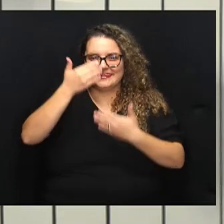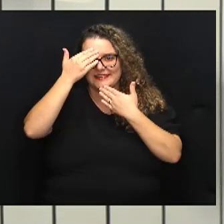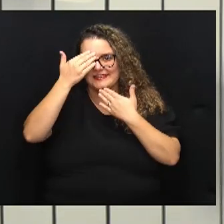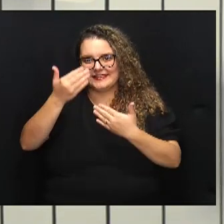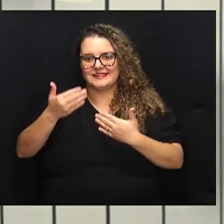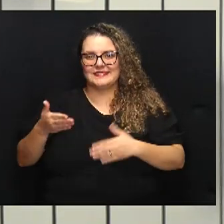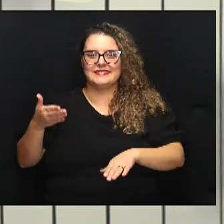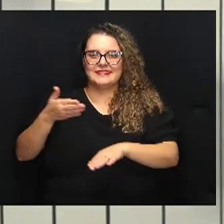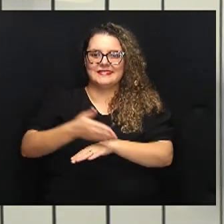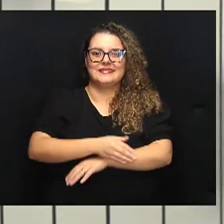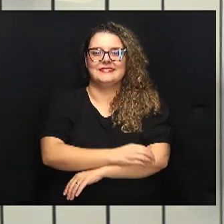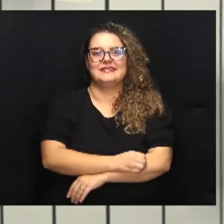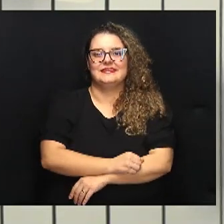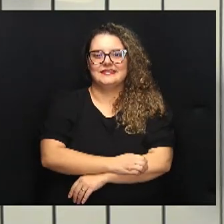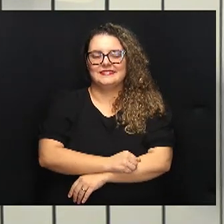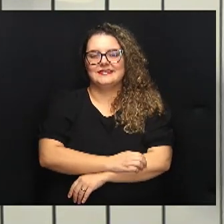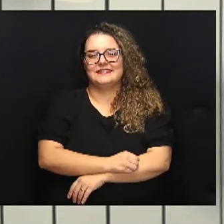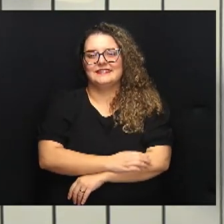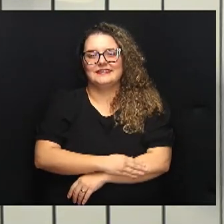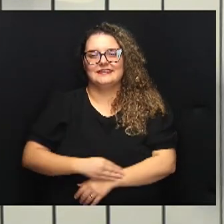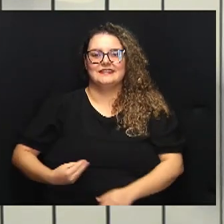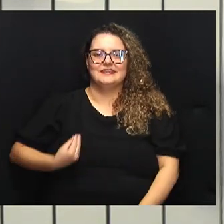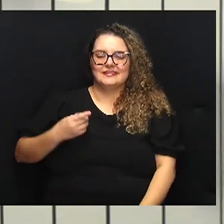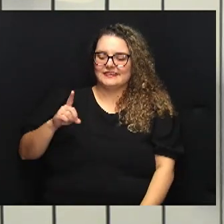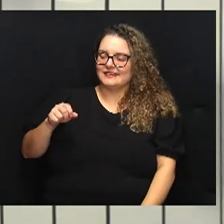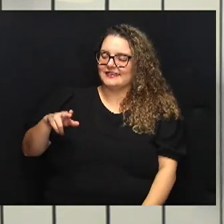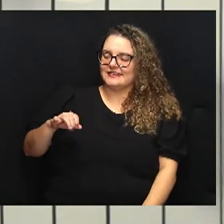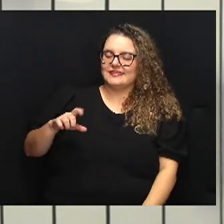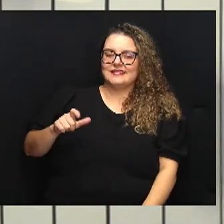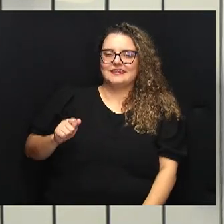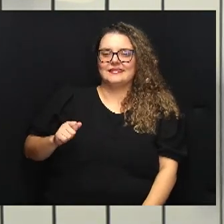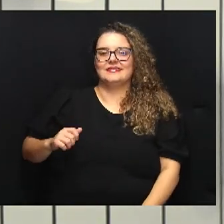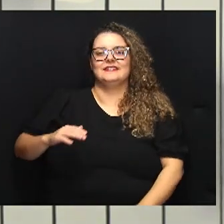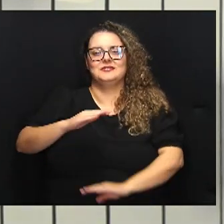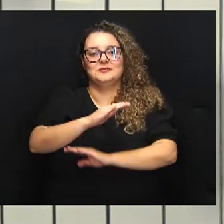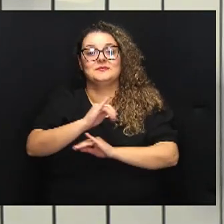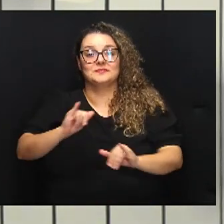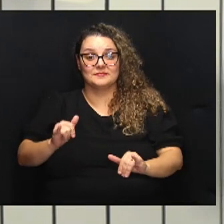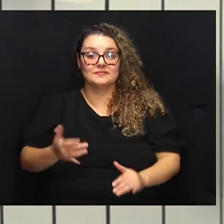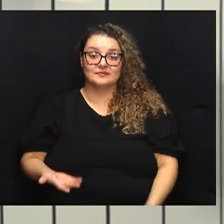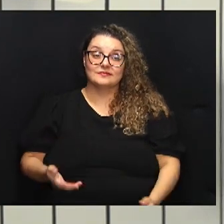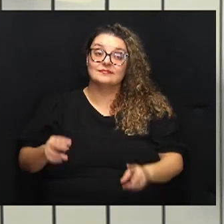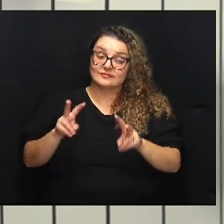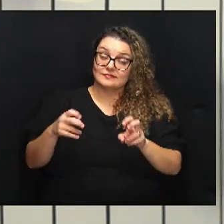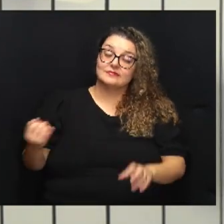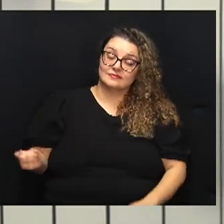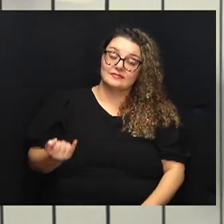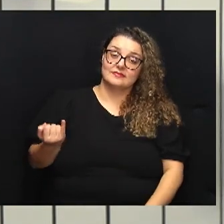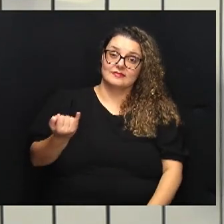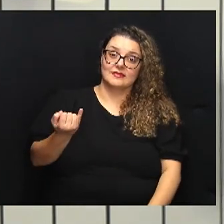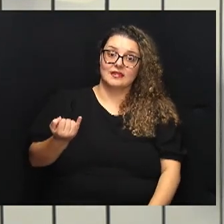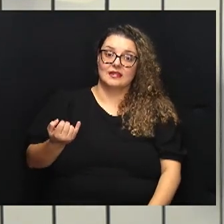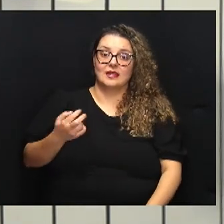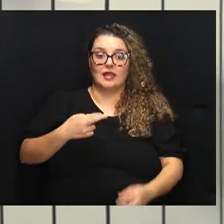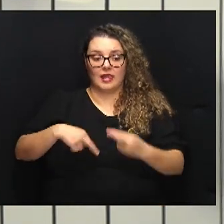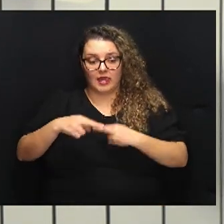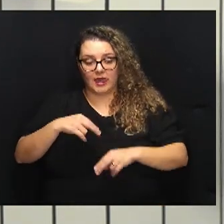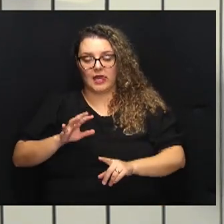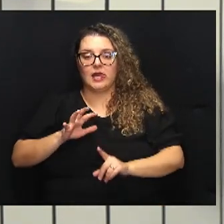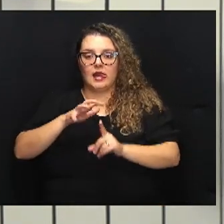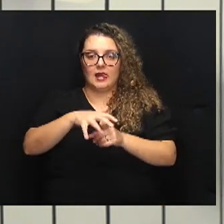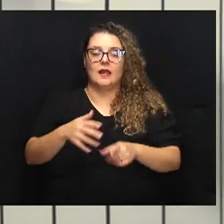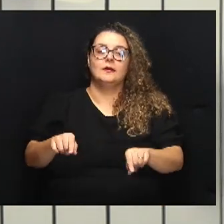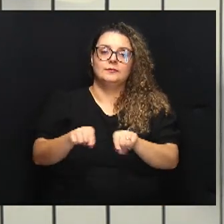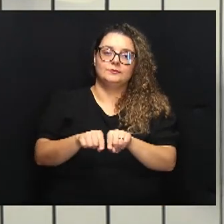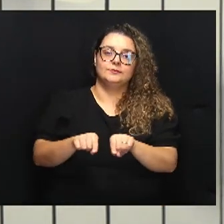a participação ao vivo da Daniela Soniga aqui no Jornal Câmara Notícia, com um tema tão importante, né? A questão do bullying. E